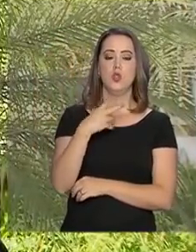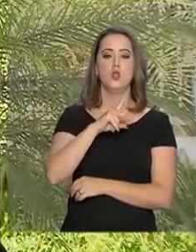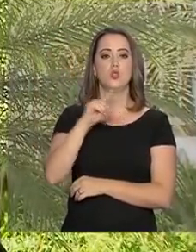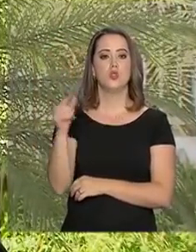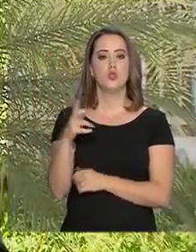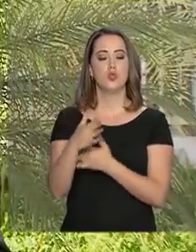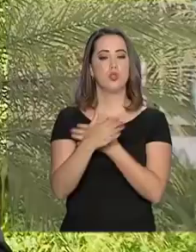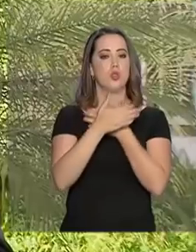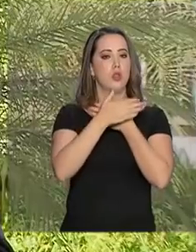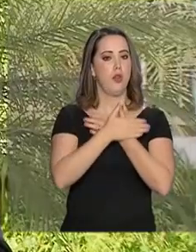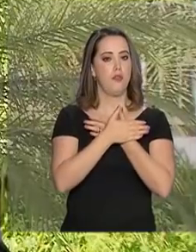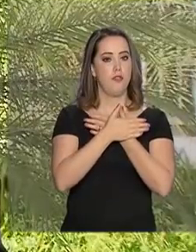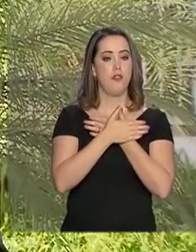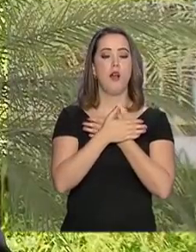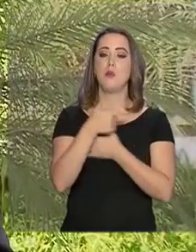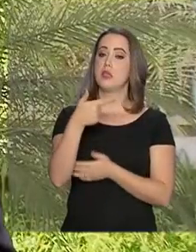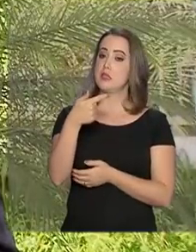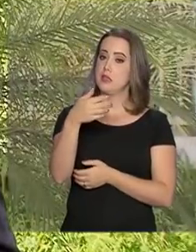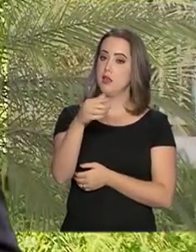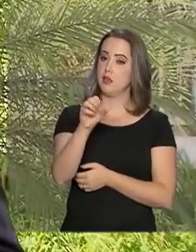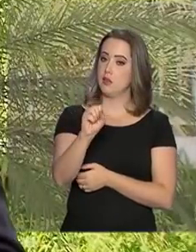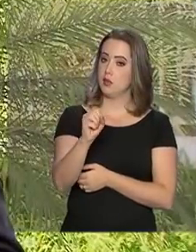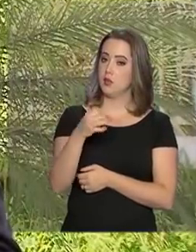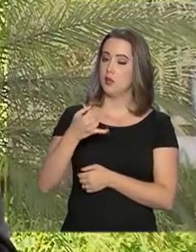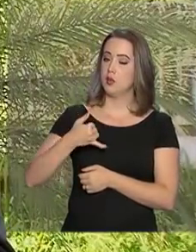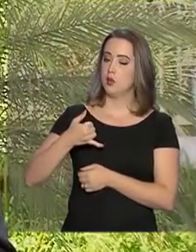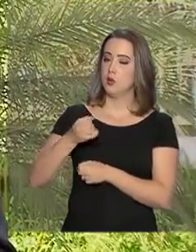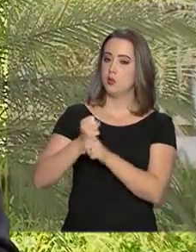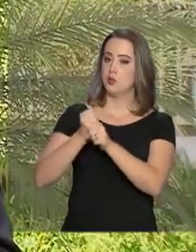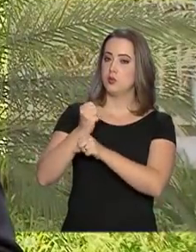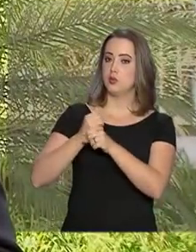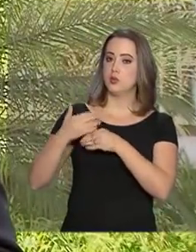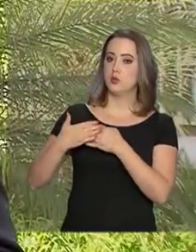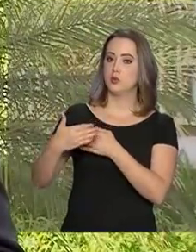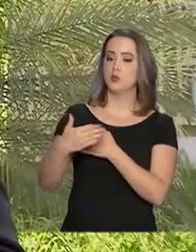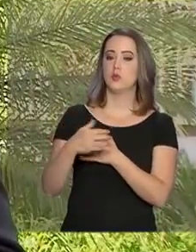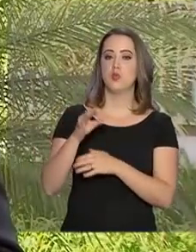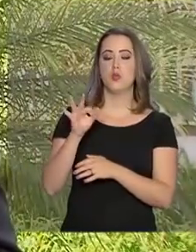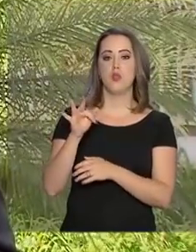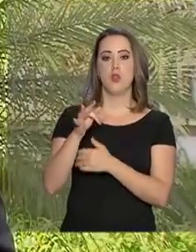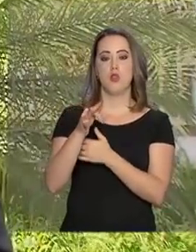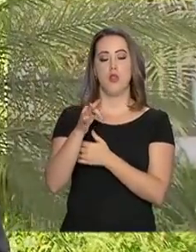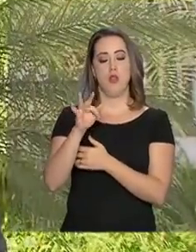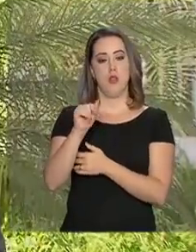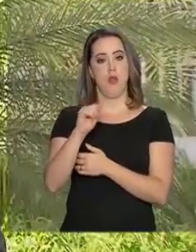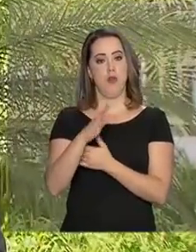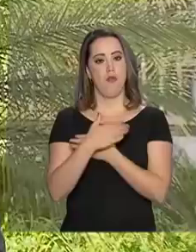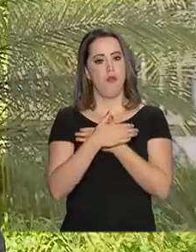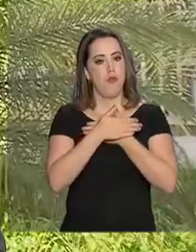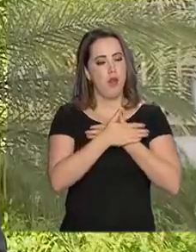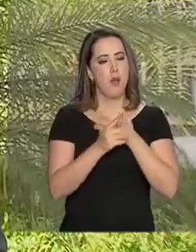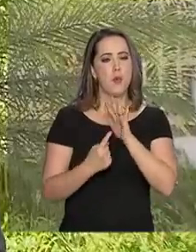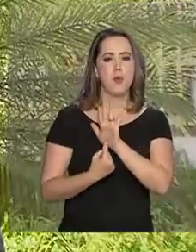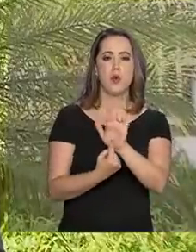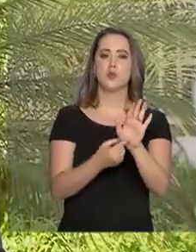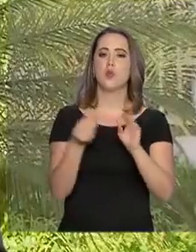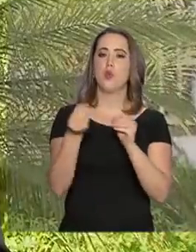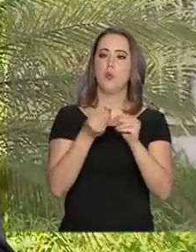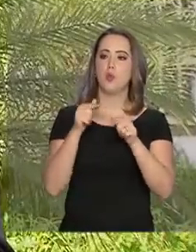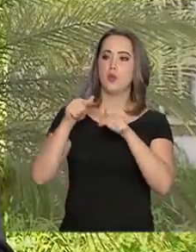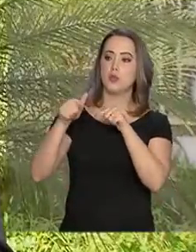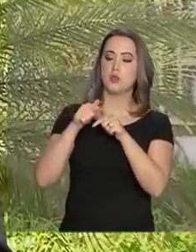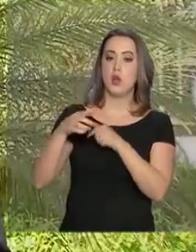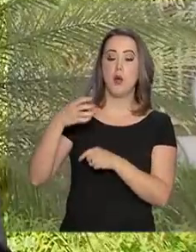Aérea Brasileira completou 78 anos. A FAB preparou uma reportagem e mostra como é a tarefa de